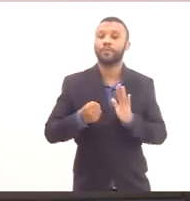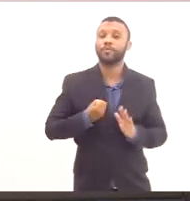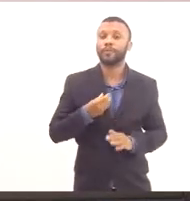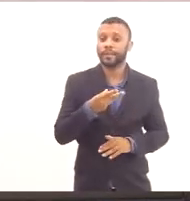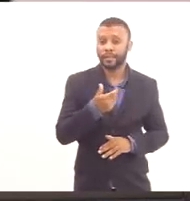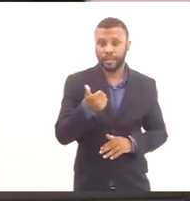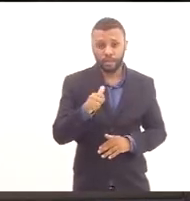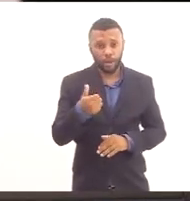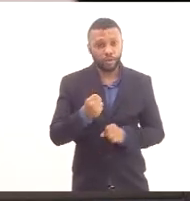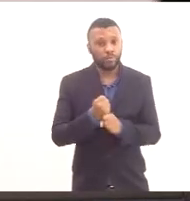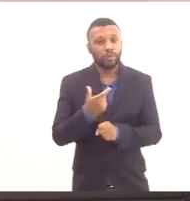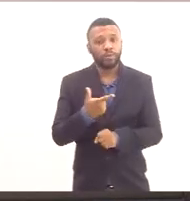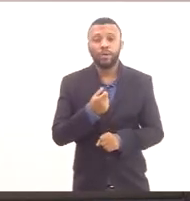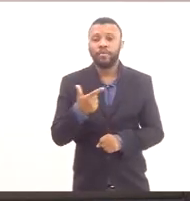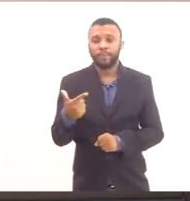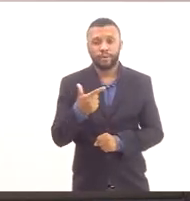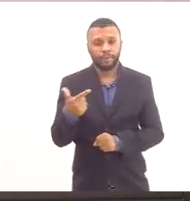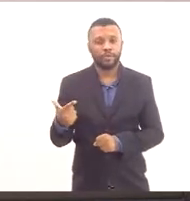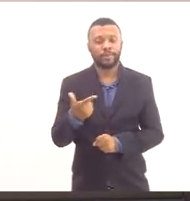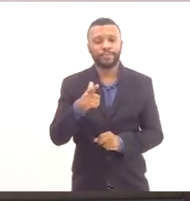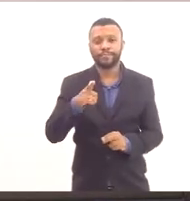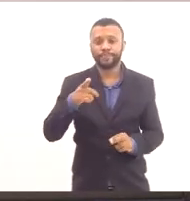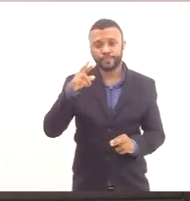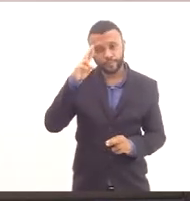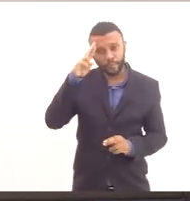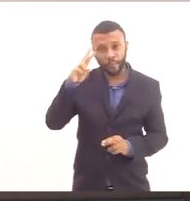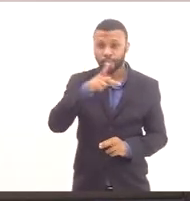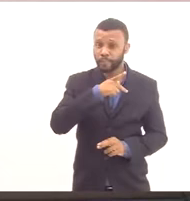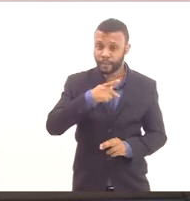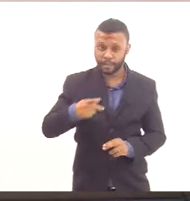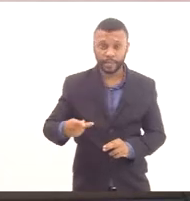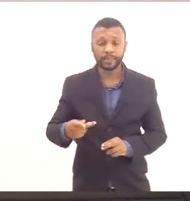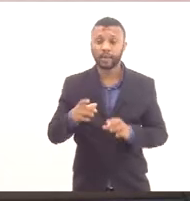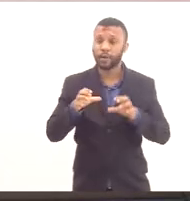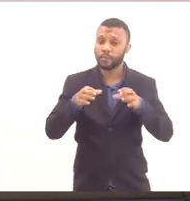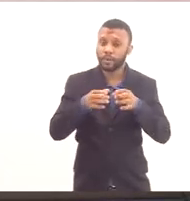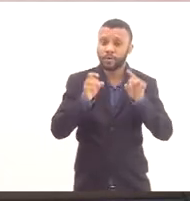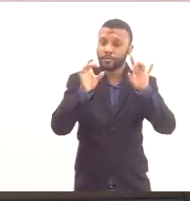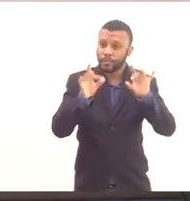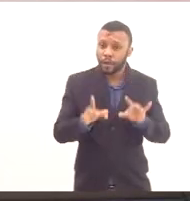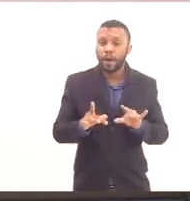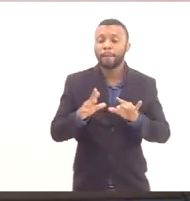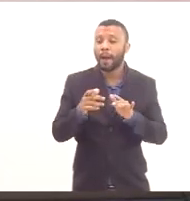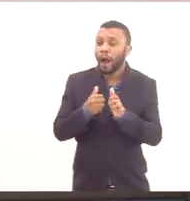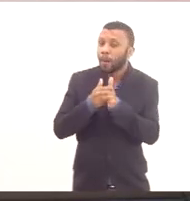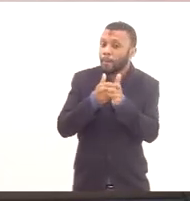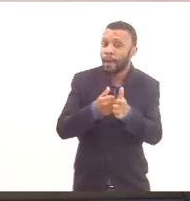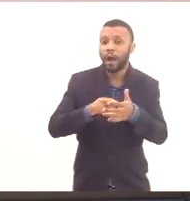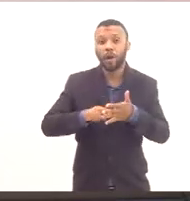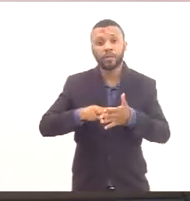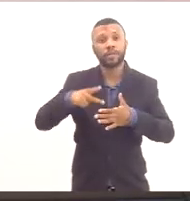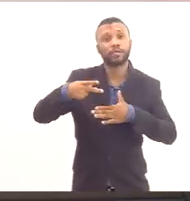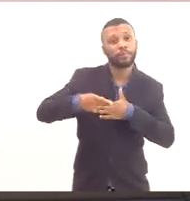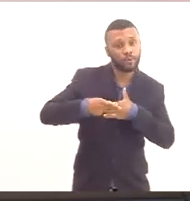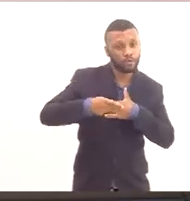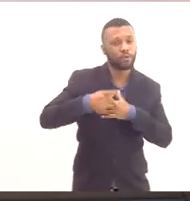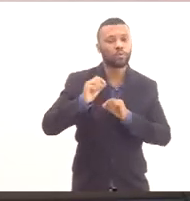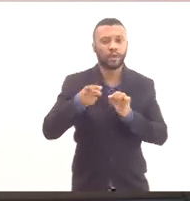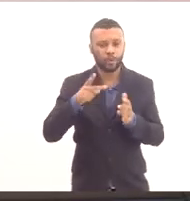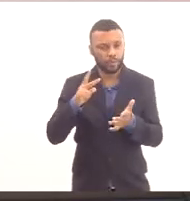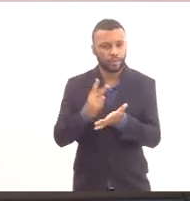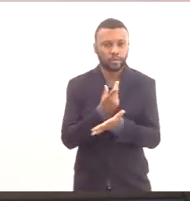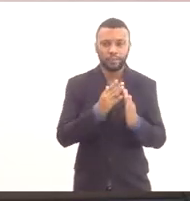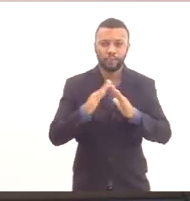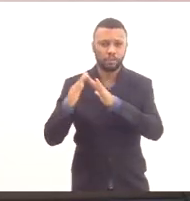311 2022 excelentíssimo senhor presidente da Comissão especial para acompanhar os desdobramentos da tragédia ocorrida no dia quinze de Fevereiro 2012